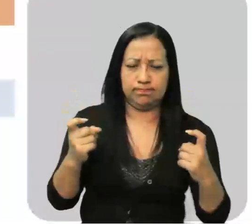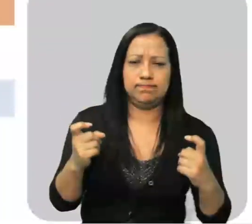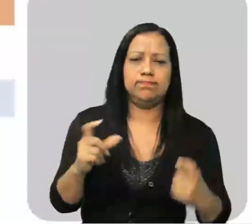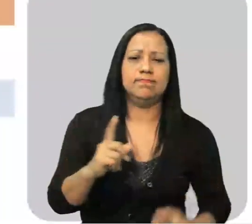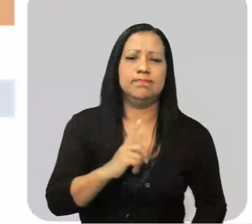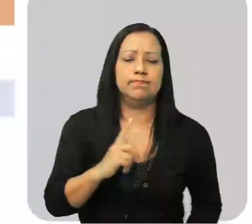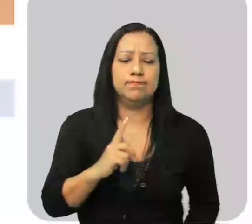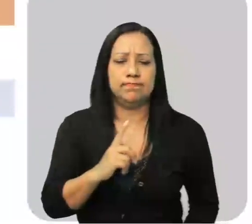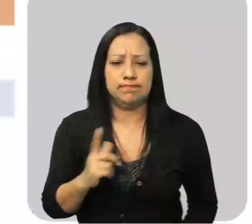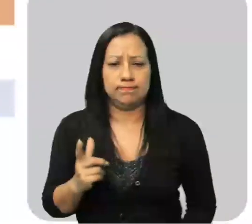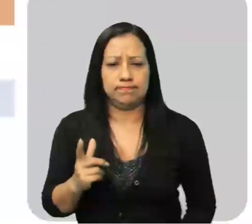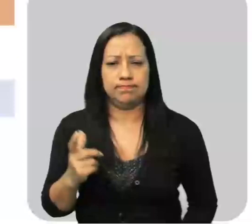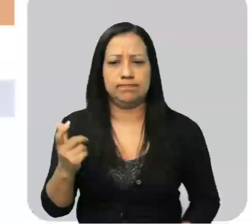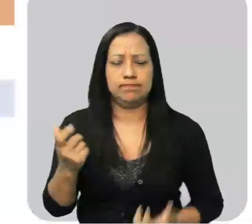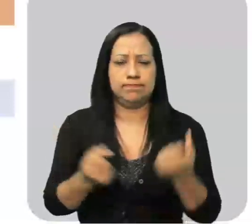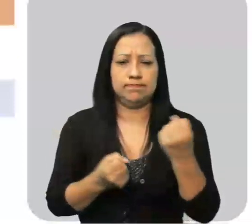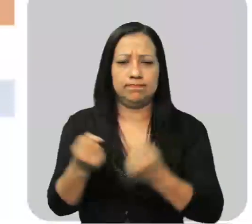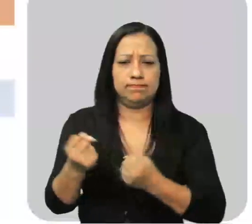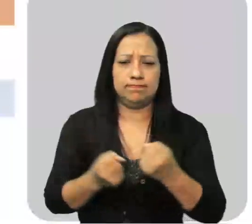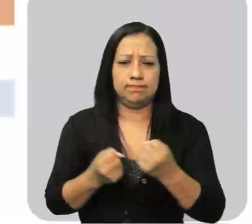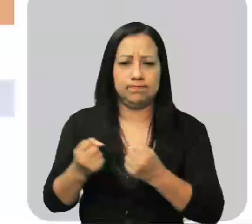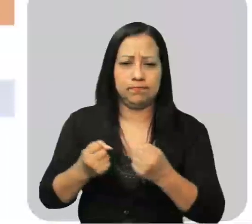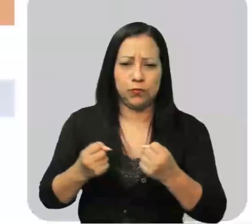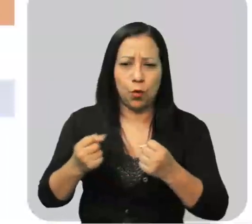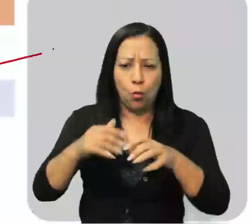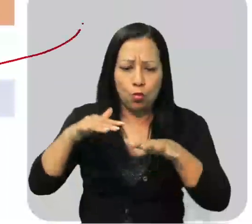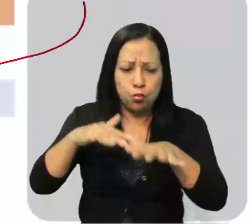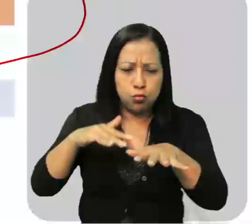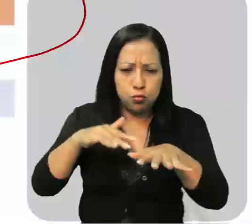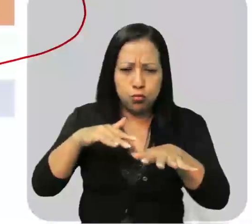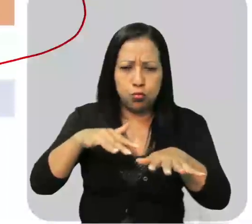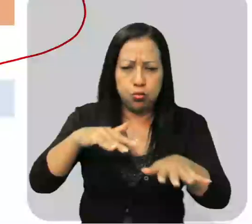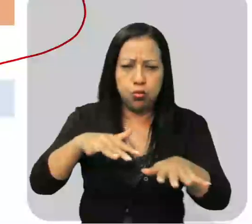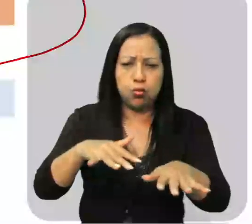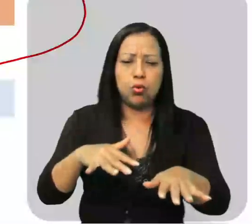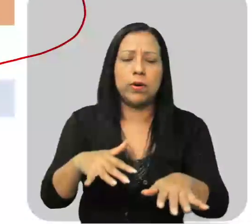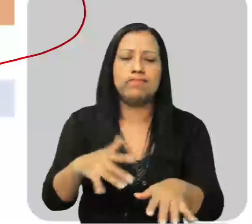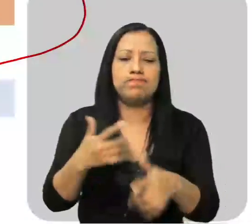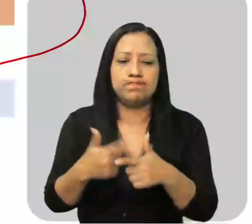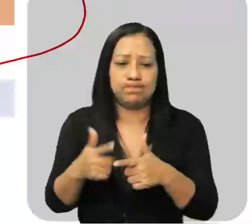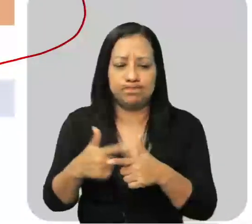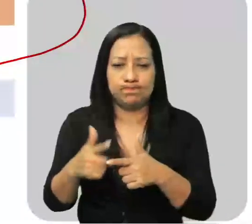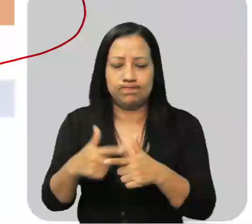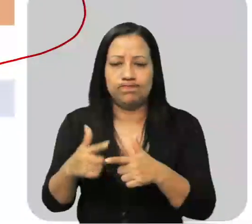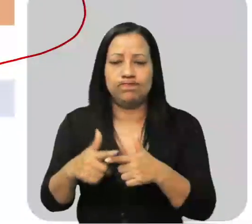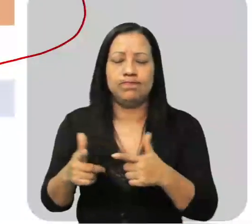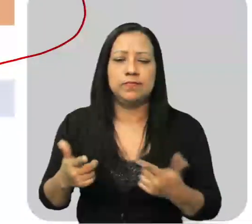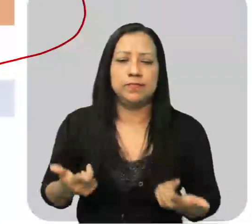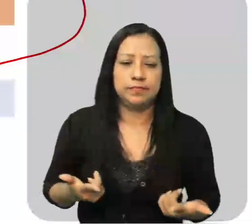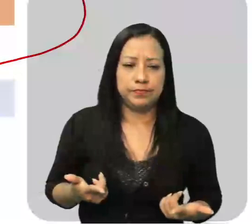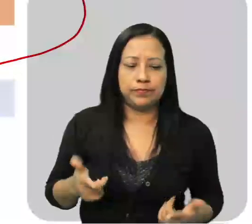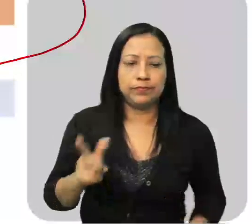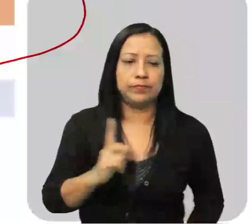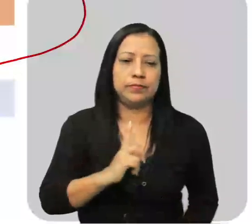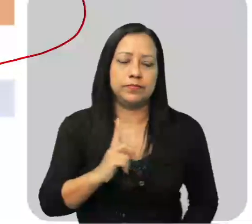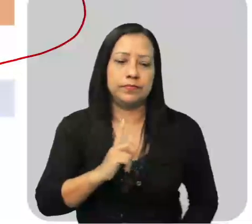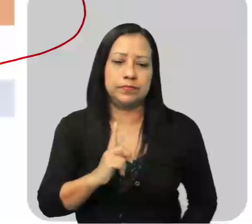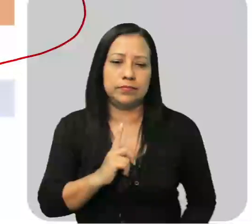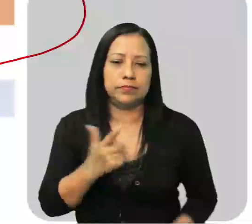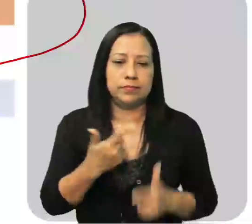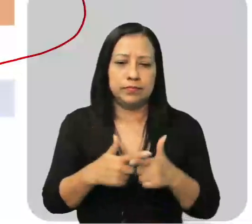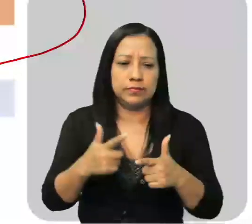poluição atmosférica, nós temos o alto índice de criminalidade, nós temos a questão do problema